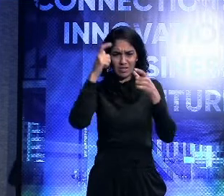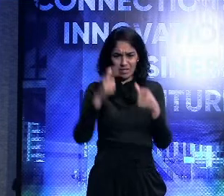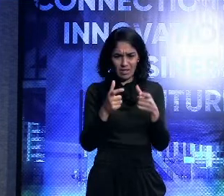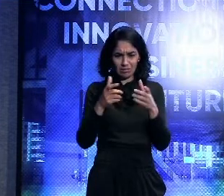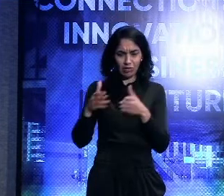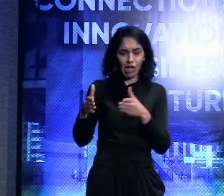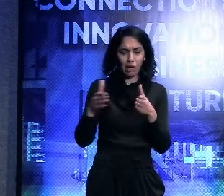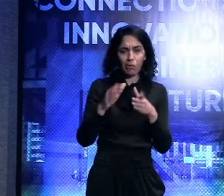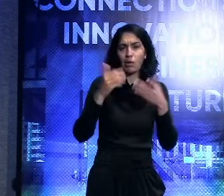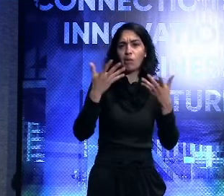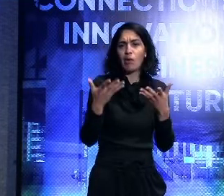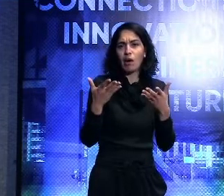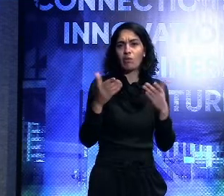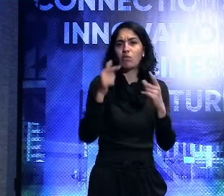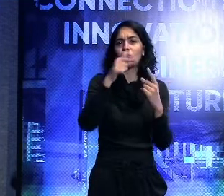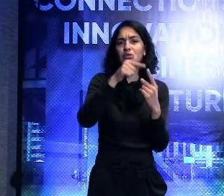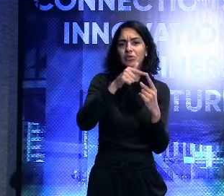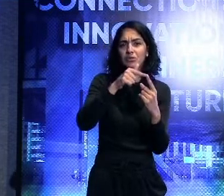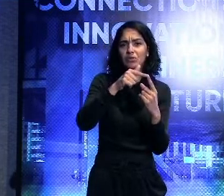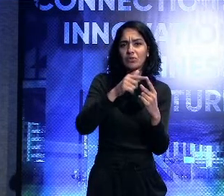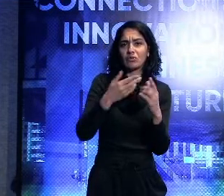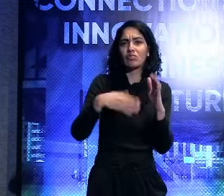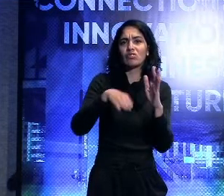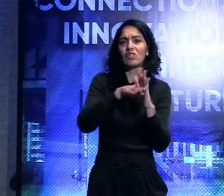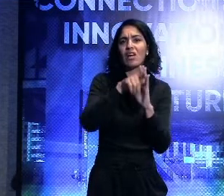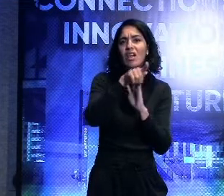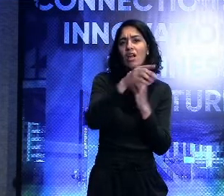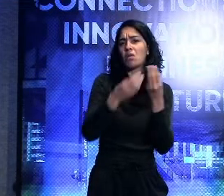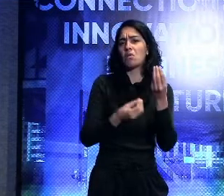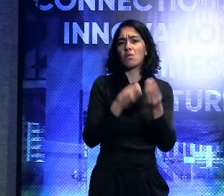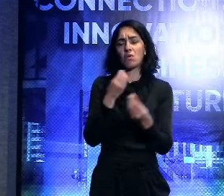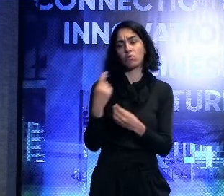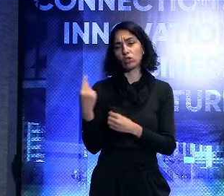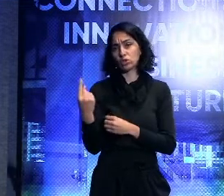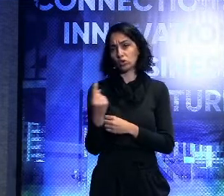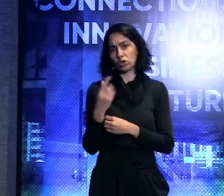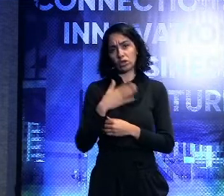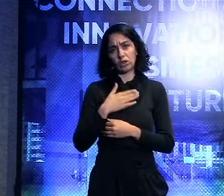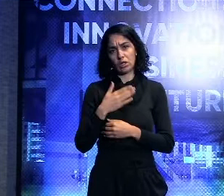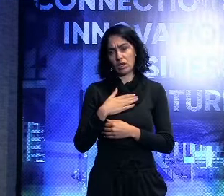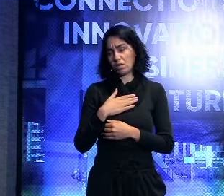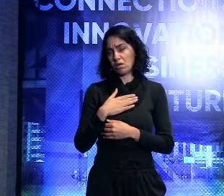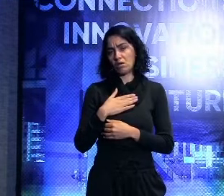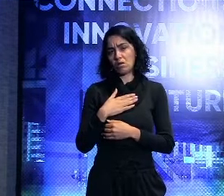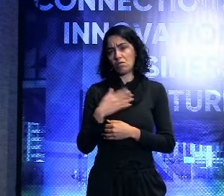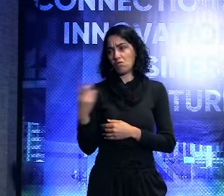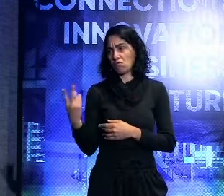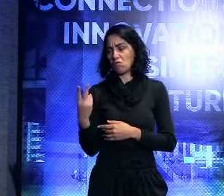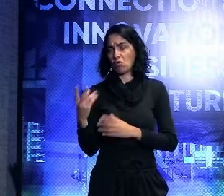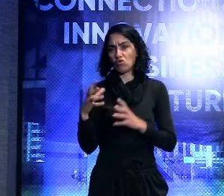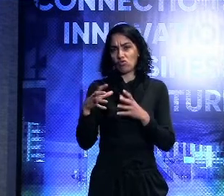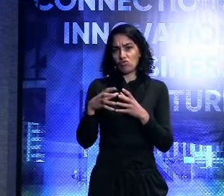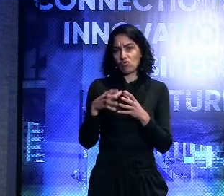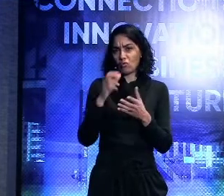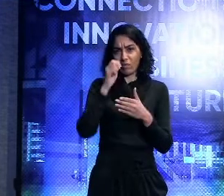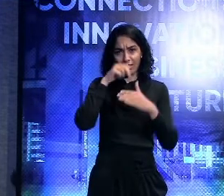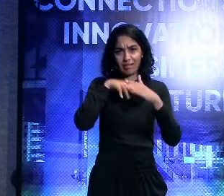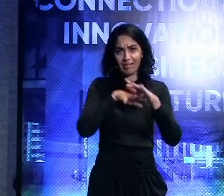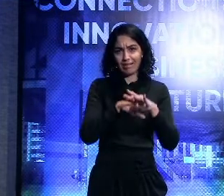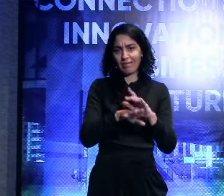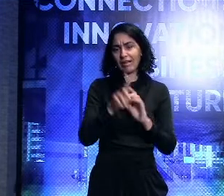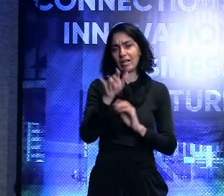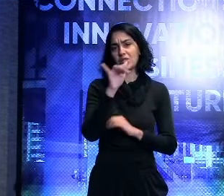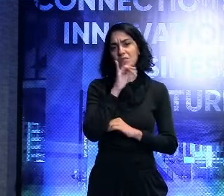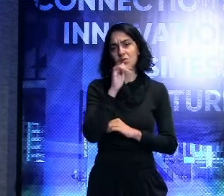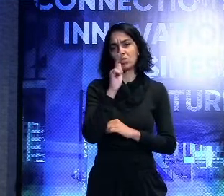vai? Como vamos chegar lá? E não é individualmente, não sou eu, a Bea, time de design, não é ninguém, ali, por exemplo, Gama,